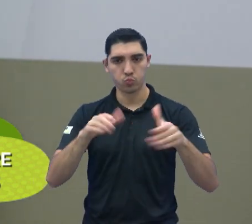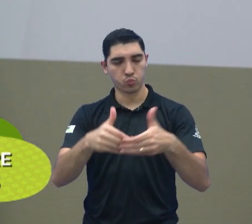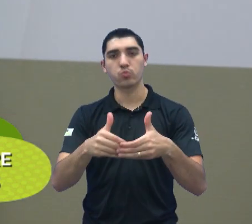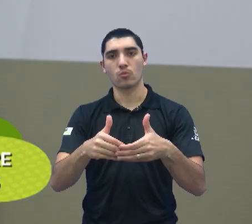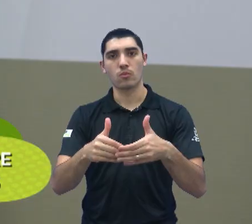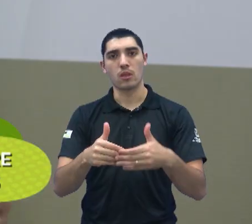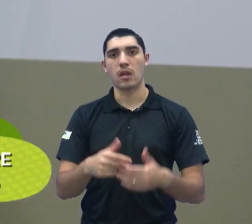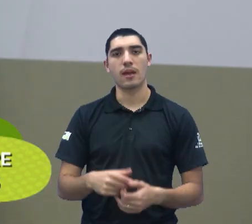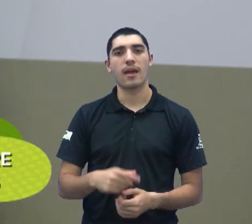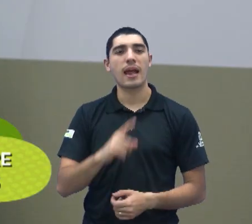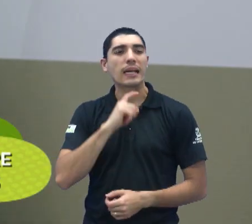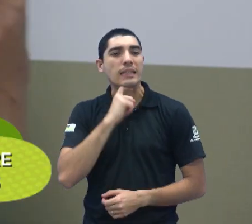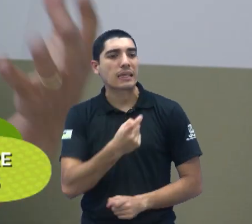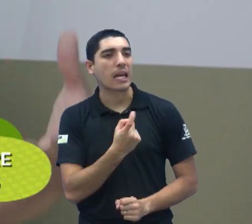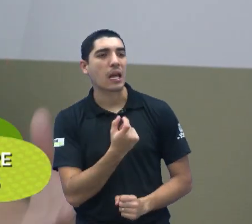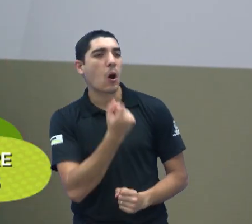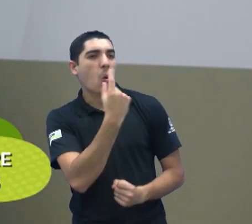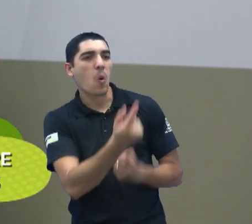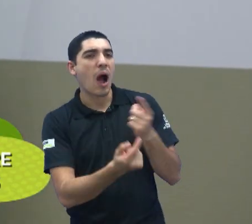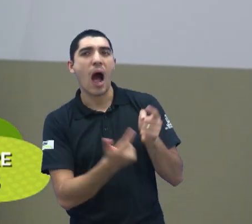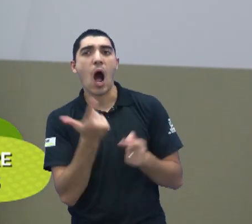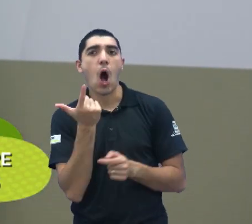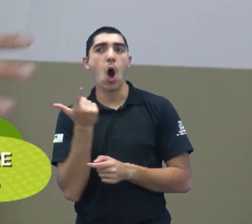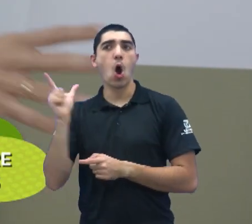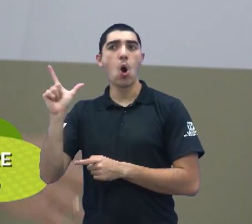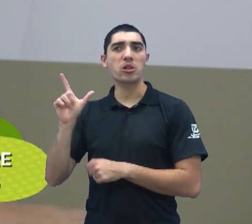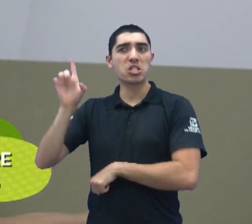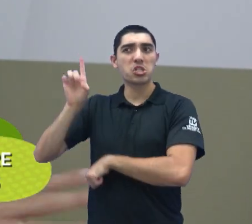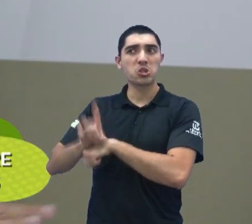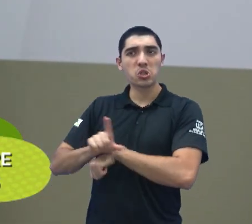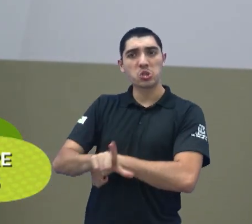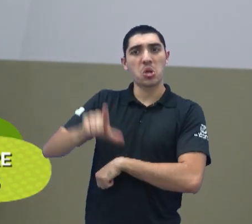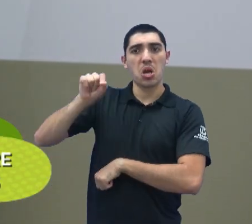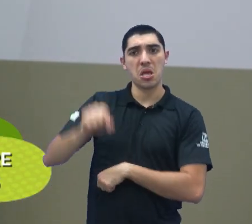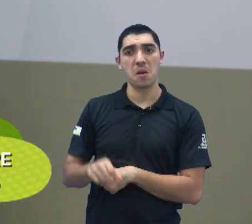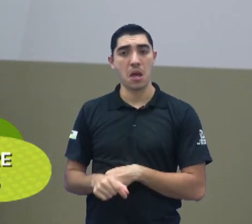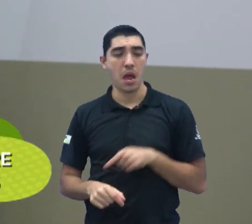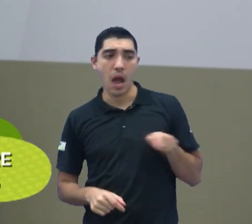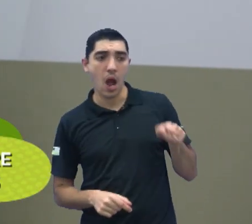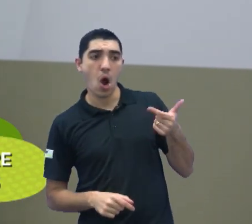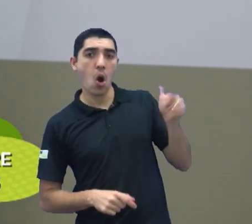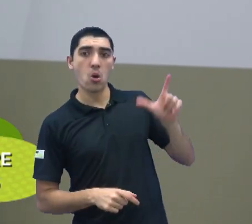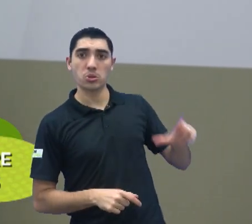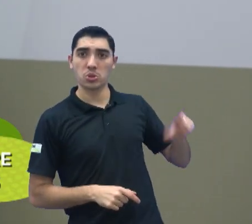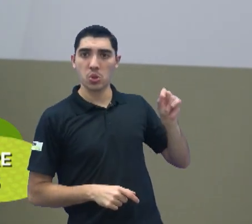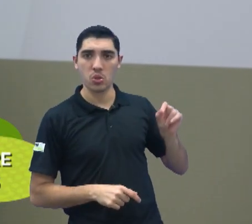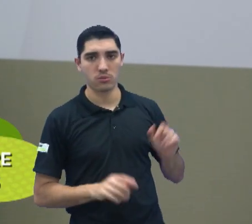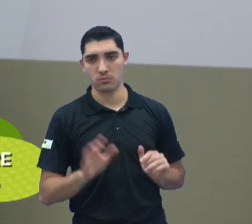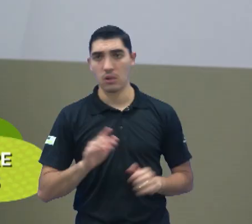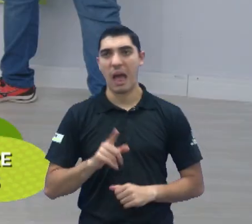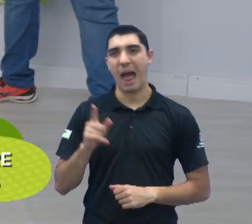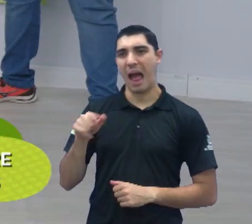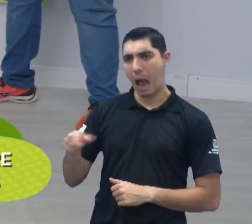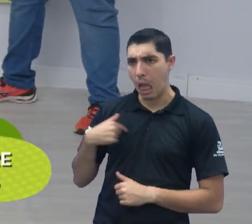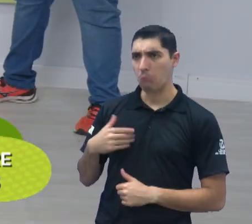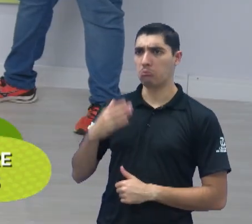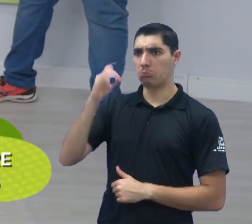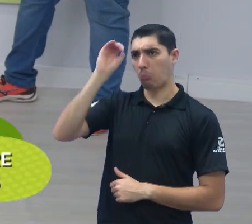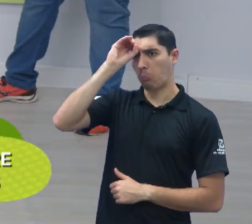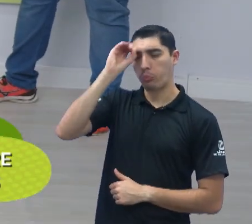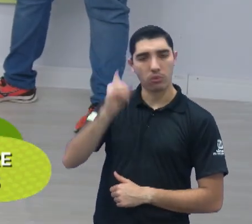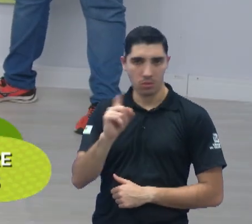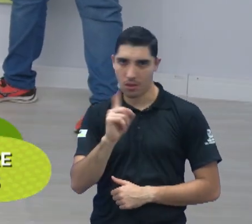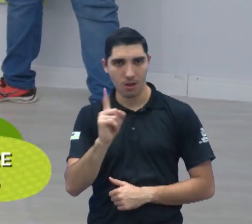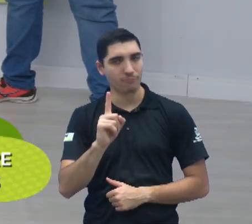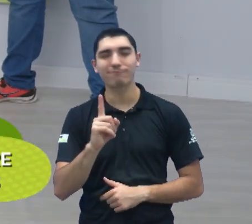veio através, sei lá, de uma orientação da diretoria. Esse jogador tem que estar... Não, a gente teve... Chegou no susto para você? Não. Todos os